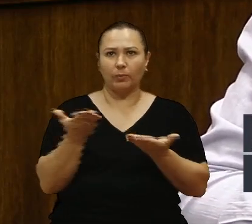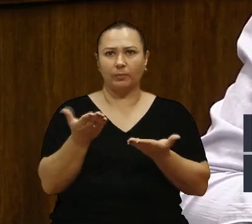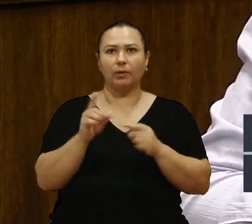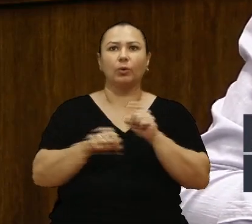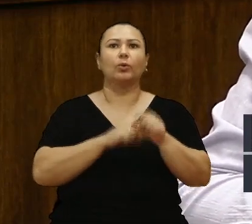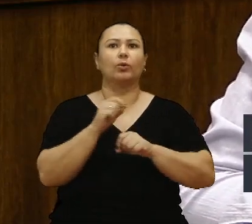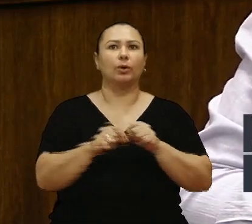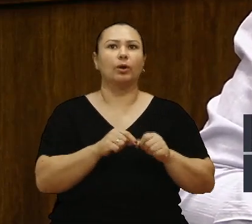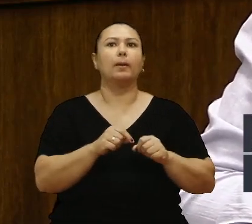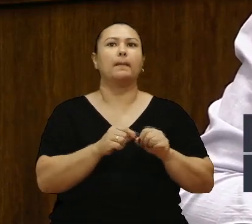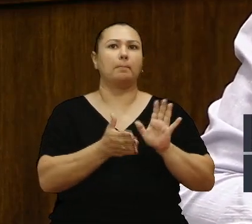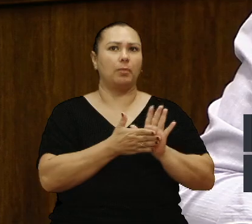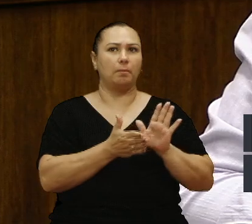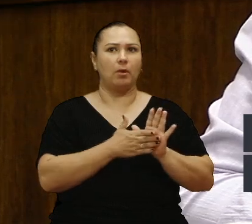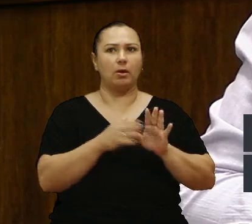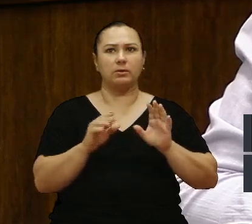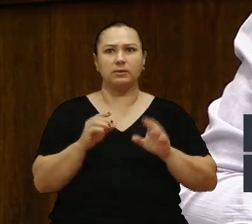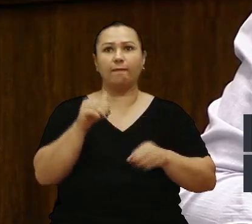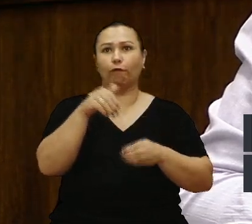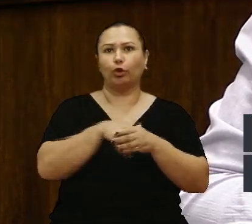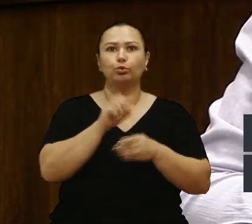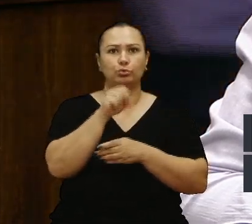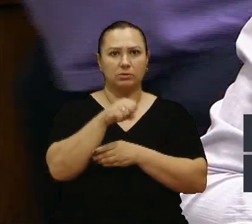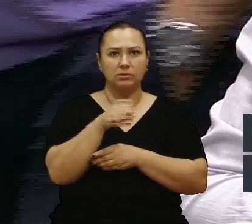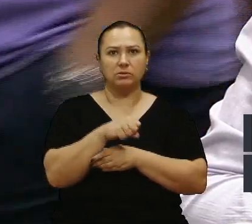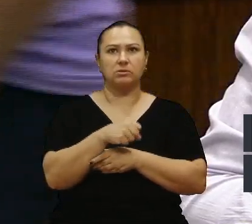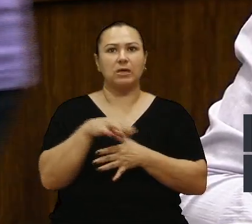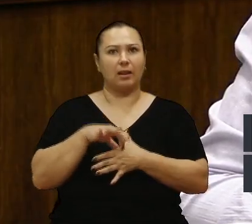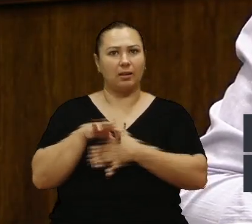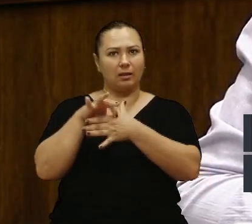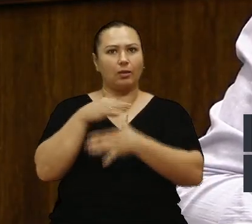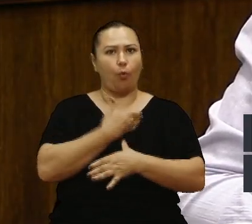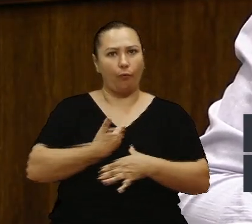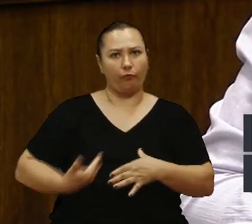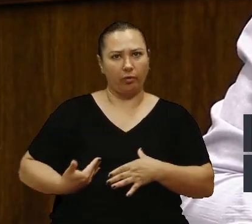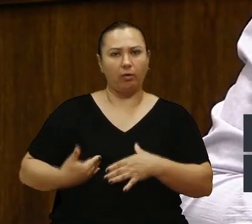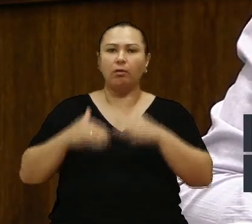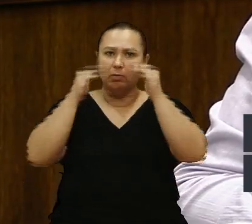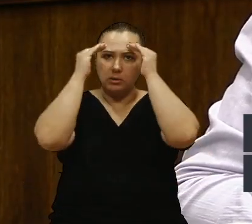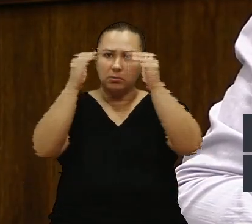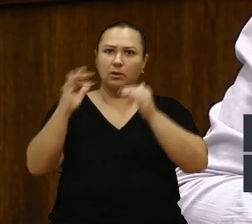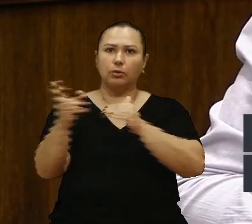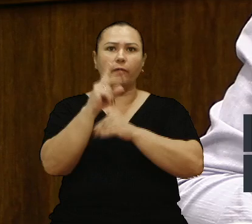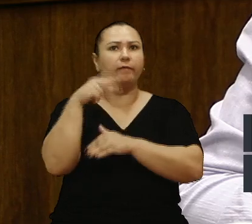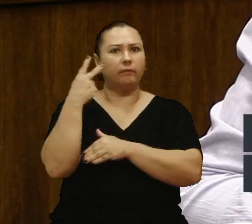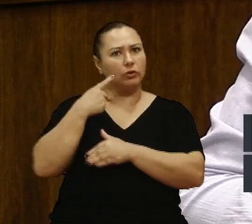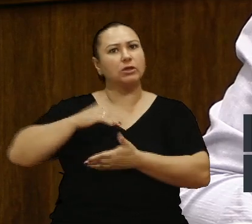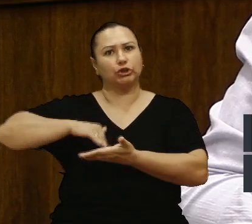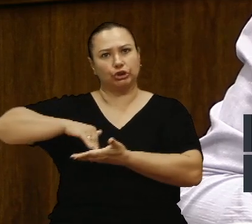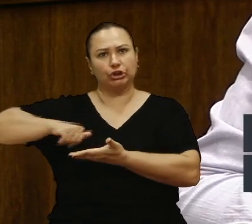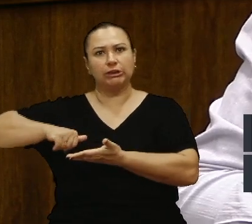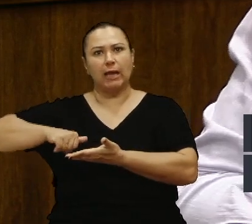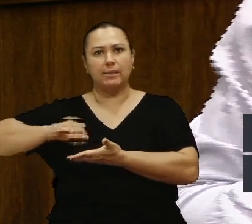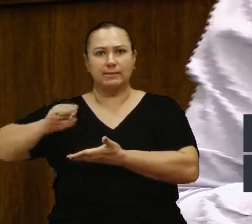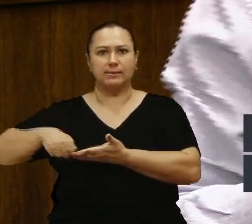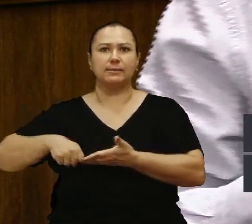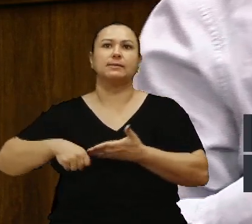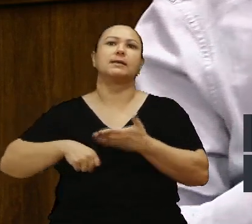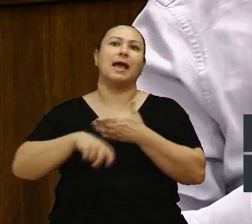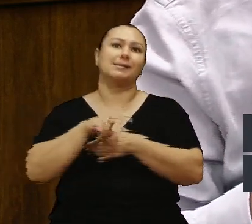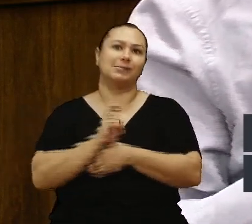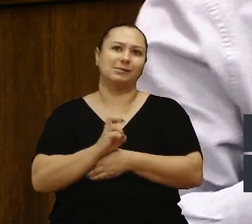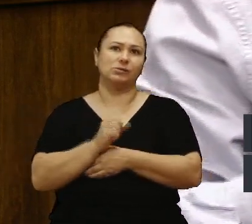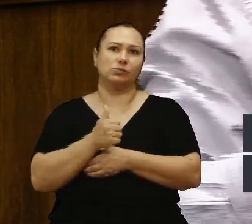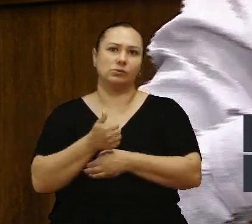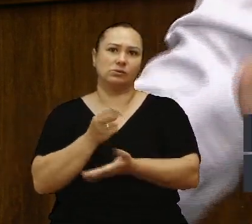de voto sim do líder do governo e em respeito a todos os demais vereadores, nós retiraríamos, presidente, a emenda 5 e a emenda 11 para